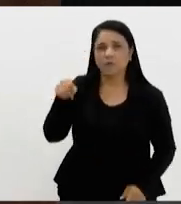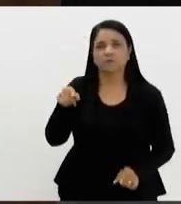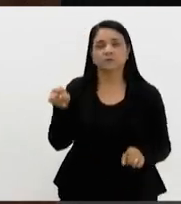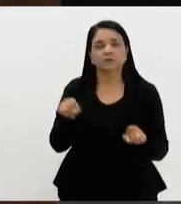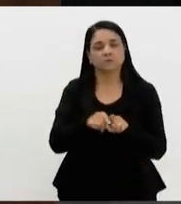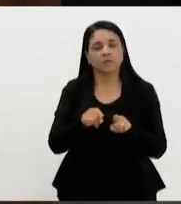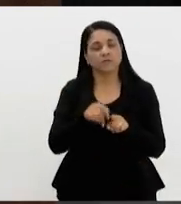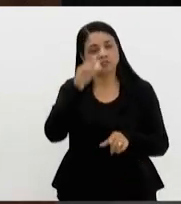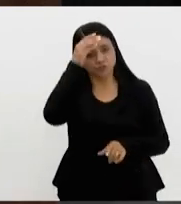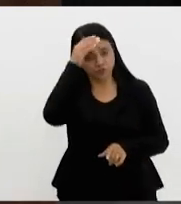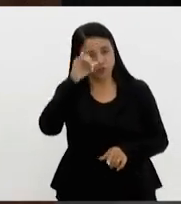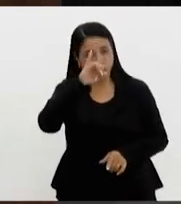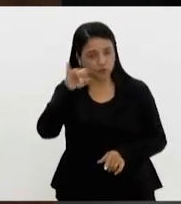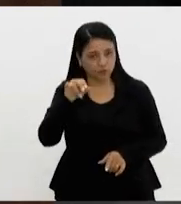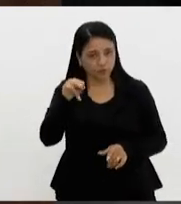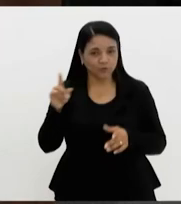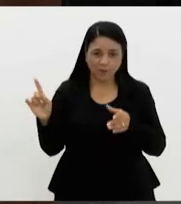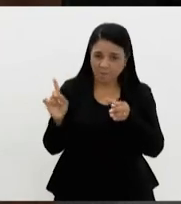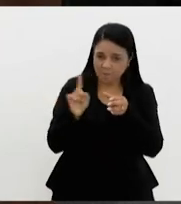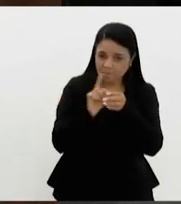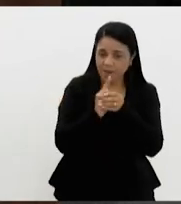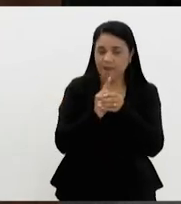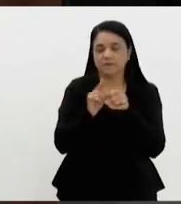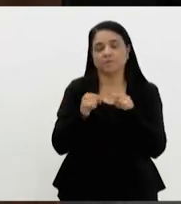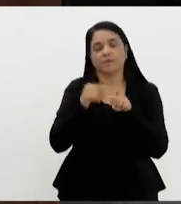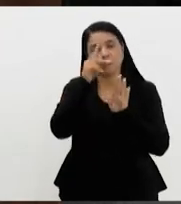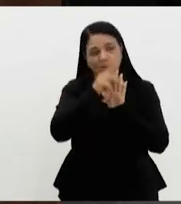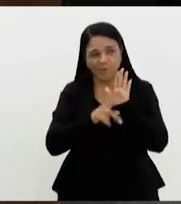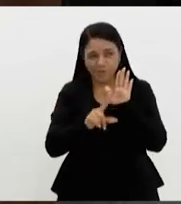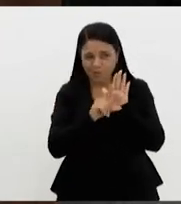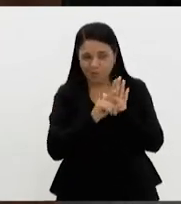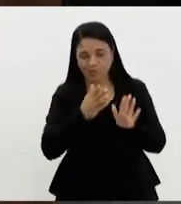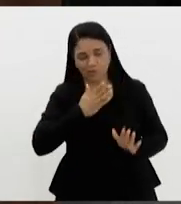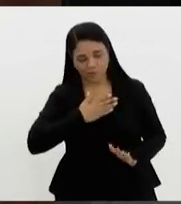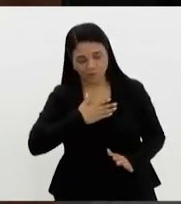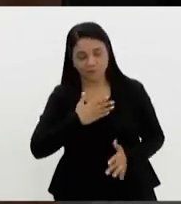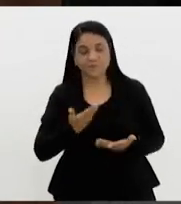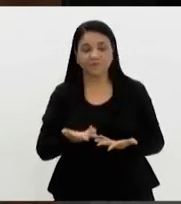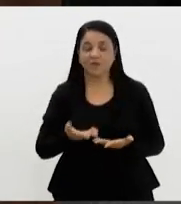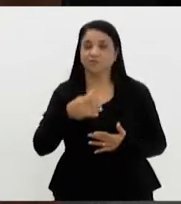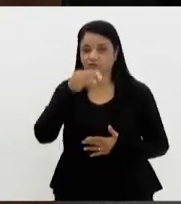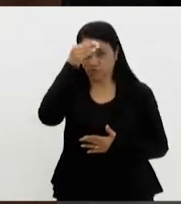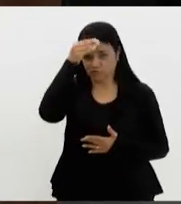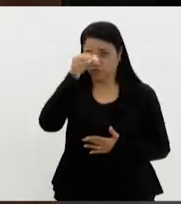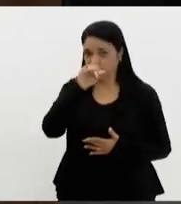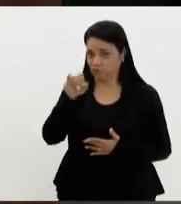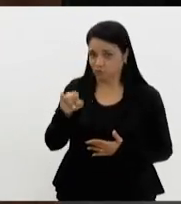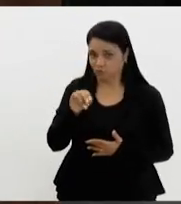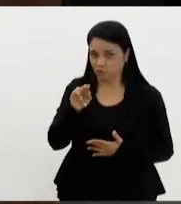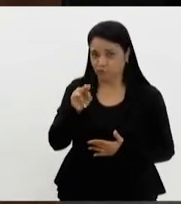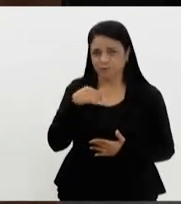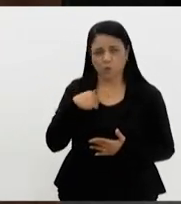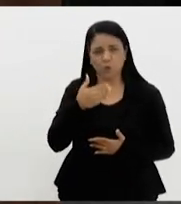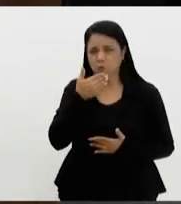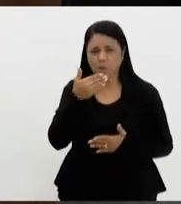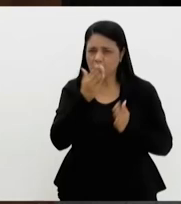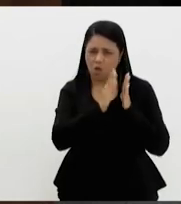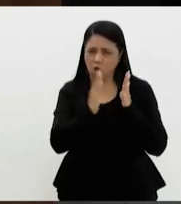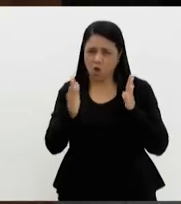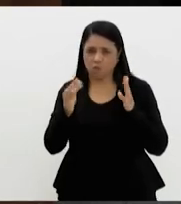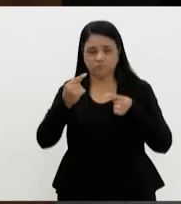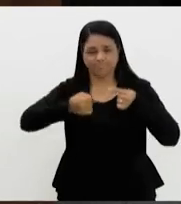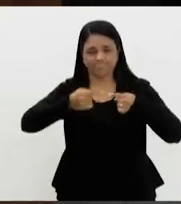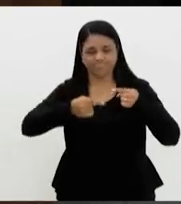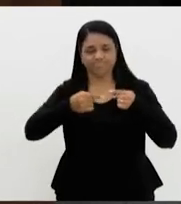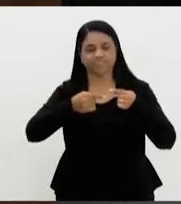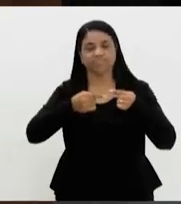até vontade de ser coautora do nosso projeto. Deputado Tiaju, eu normalmente não peço pela ordem para discutir fora da pauta,